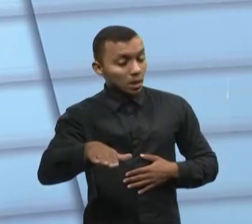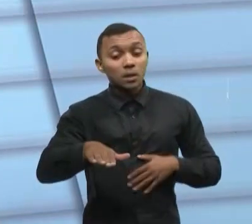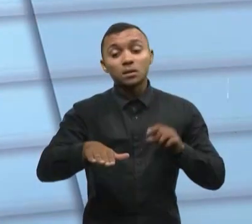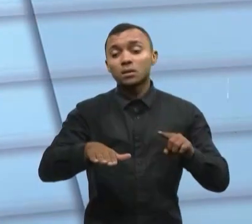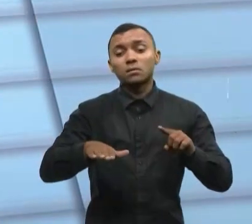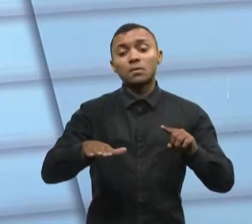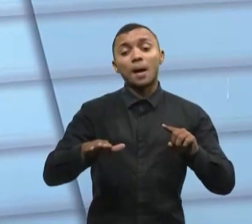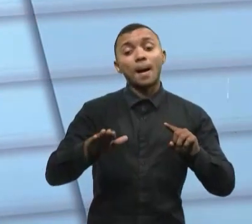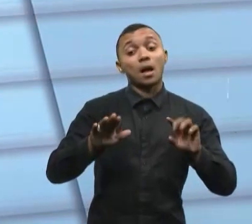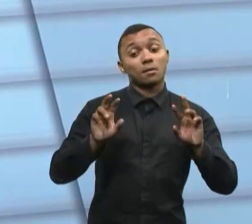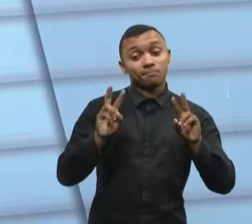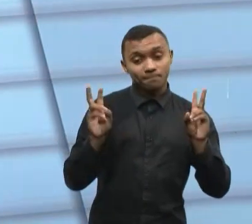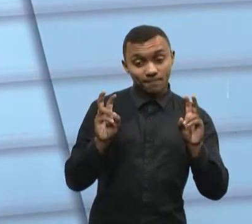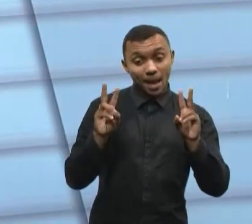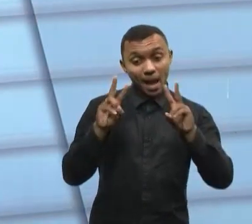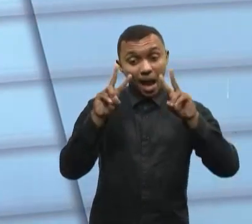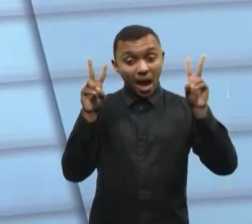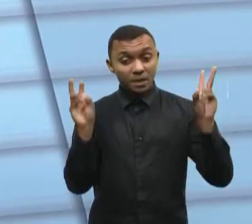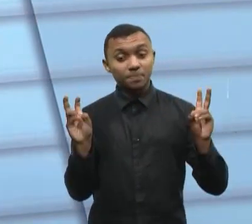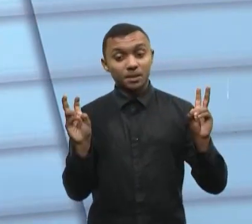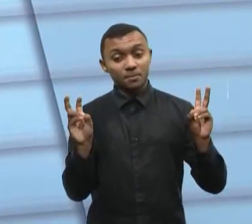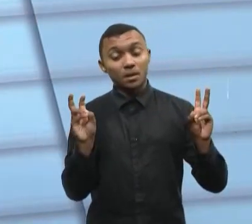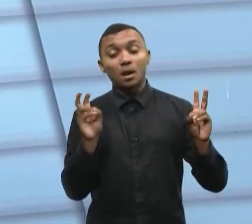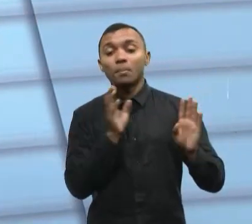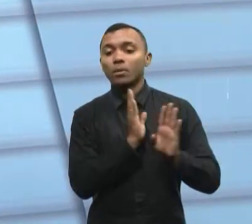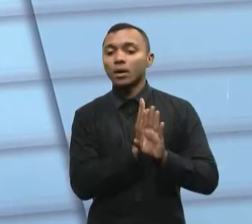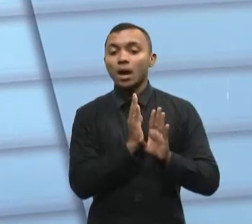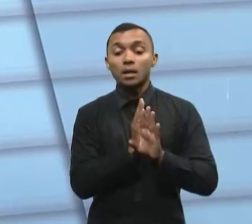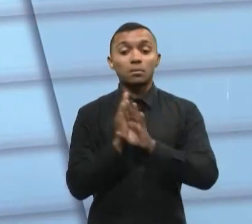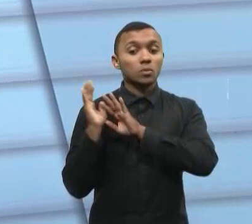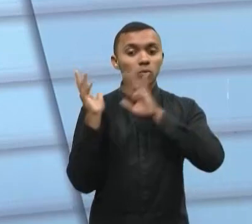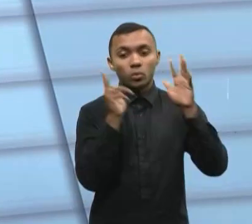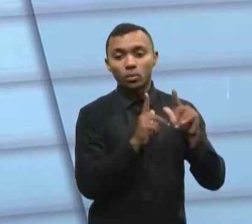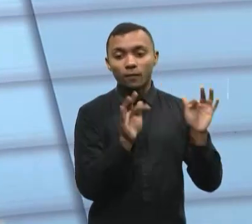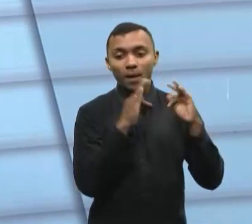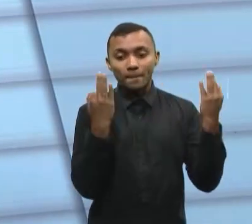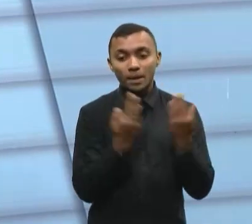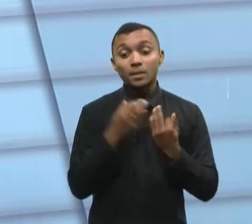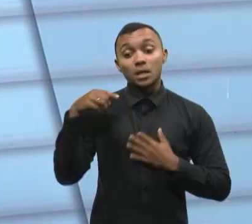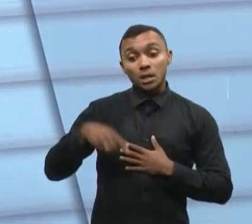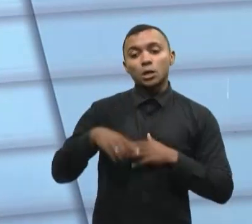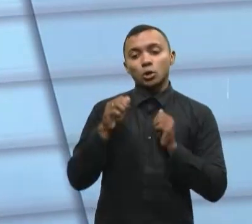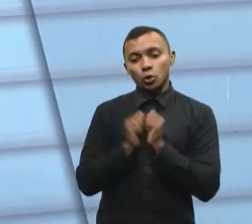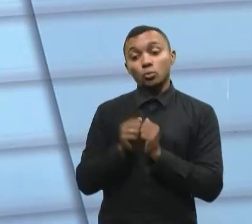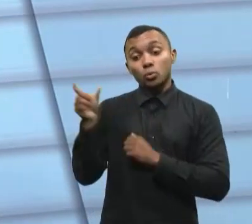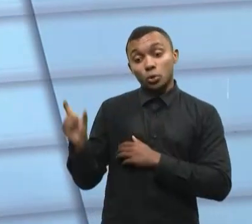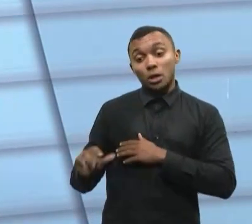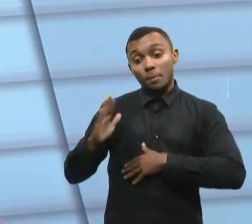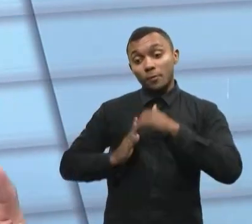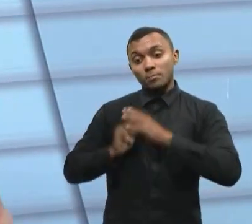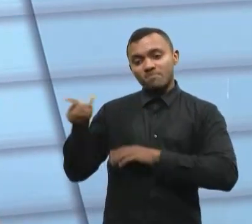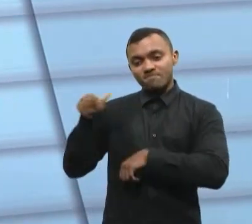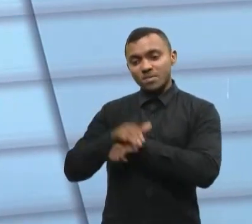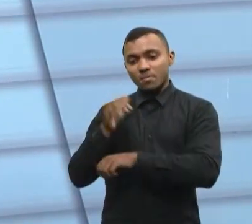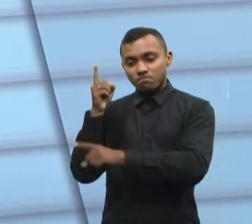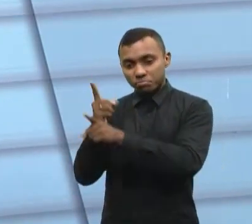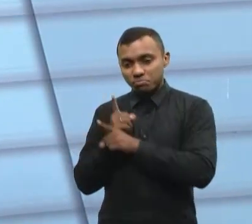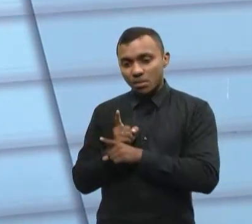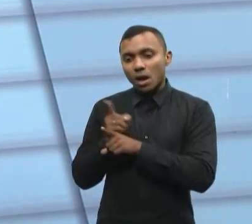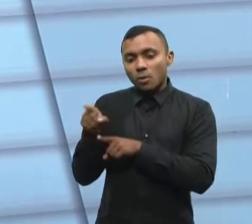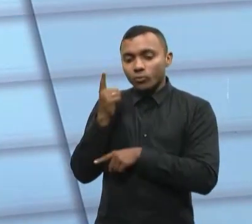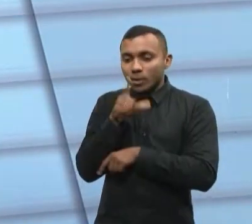entre aspas, porque a gente abarca toda a família, né? Então, a gente acompanha com o profissional que faz o diagnóstico esse evolutivo,